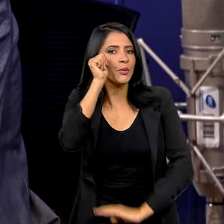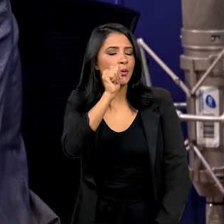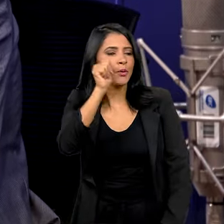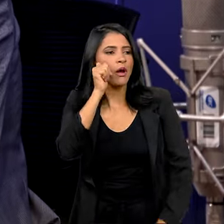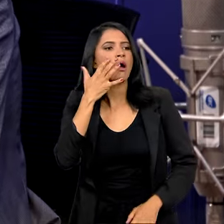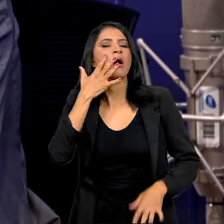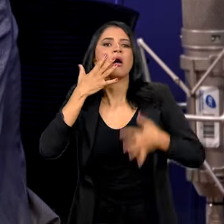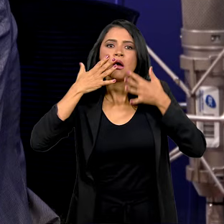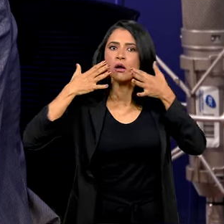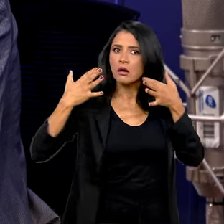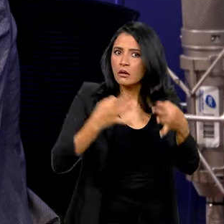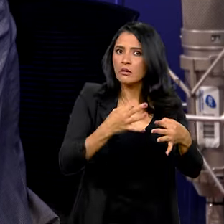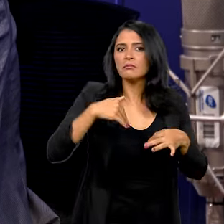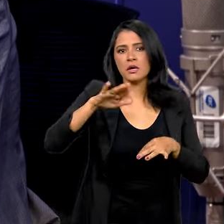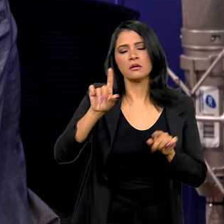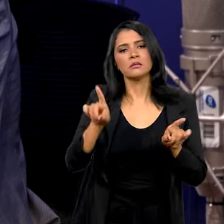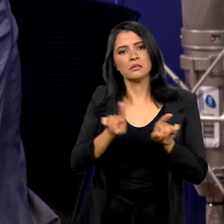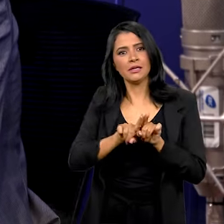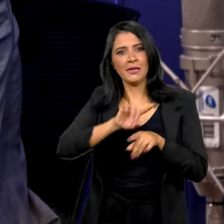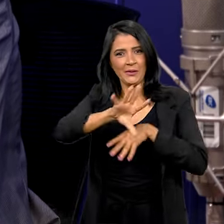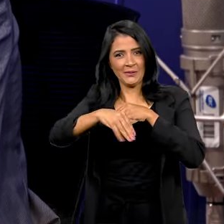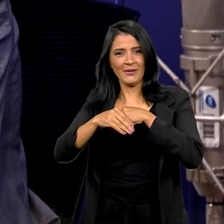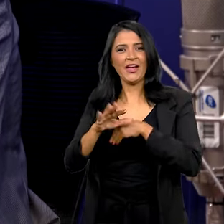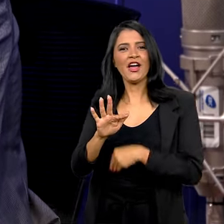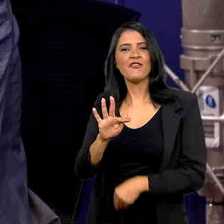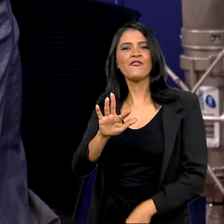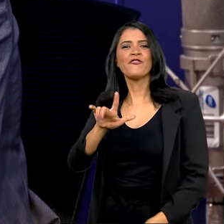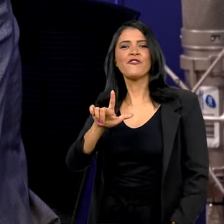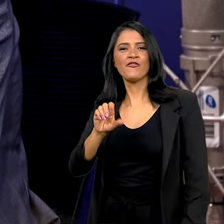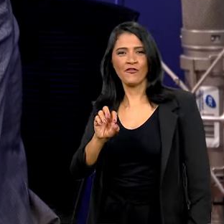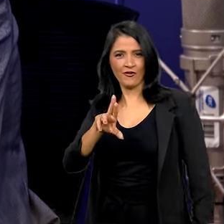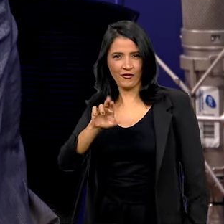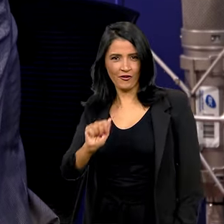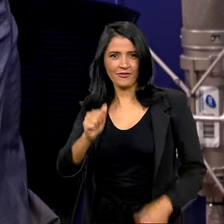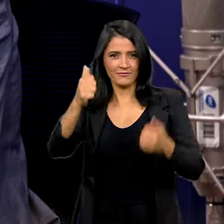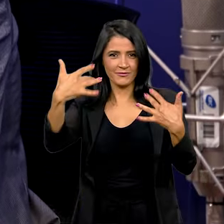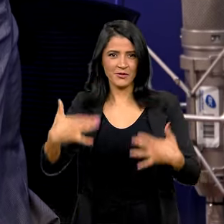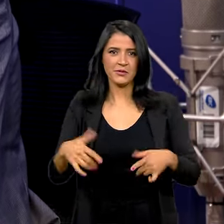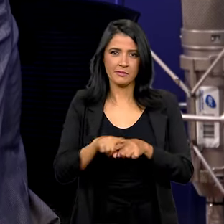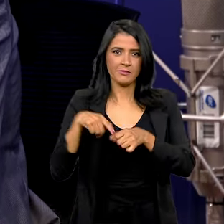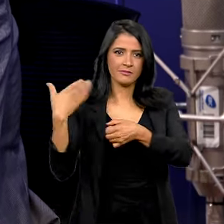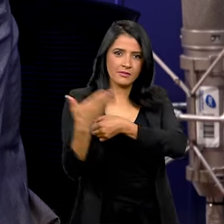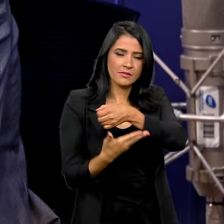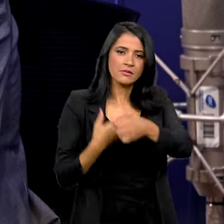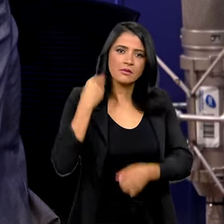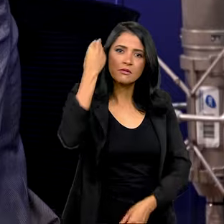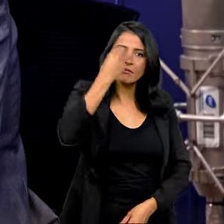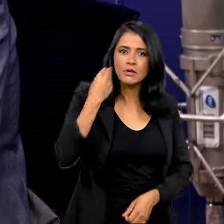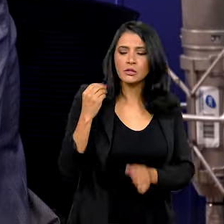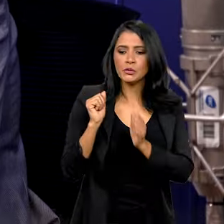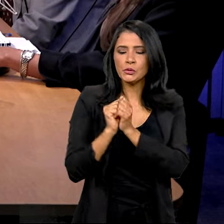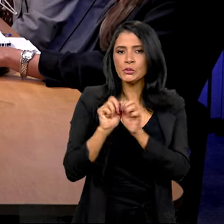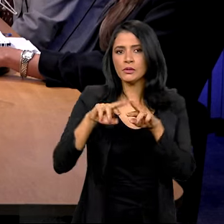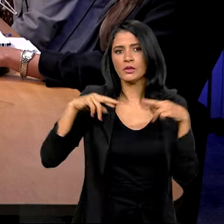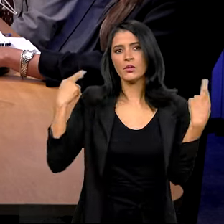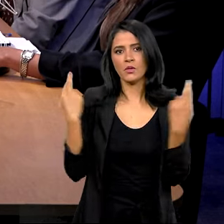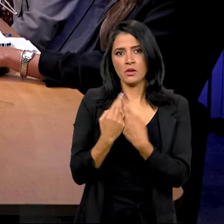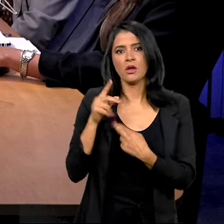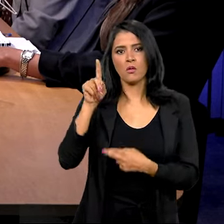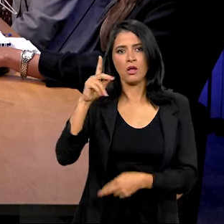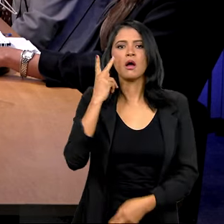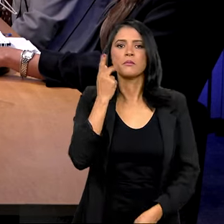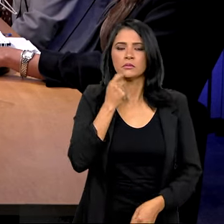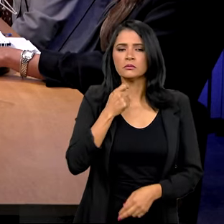mulheres e complementando o que a flora acabou de dizer e com base na na experiência com a reunião de